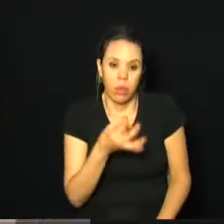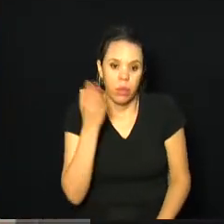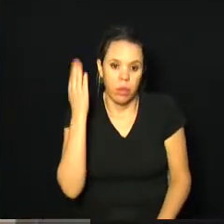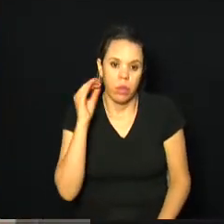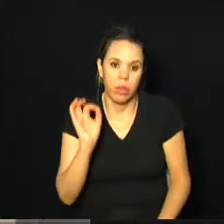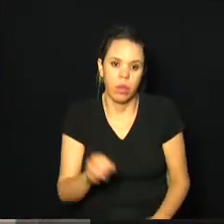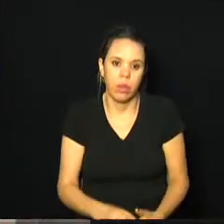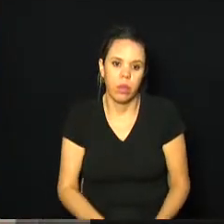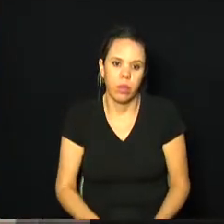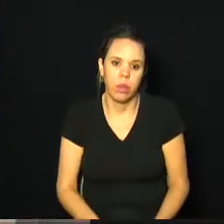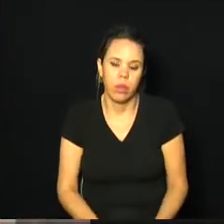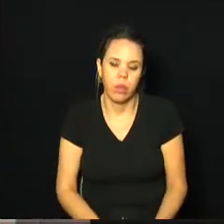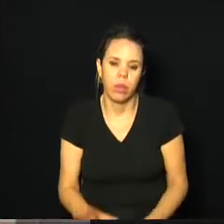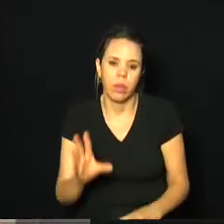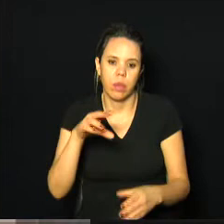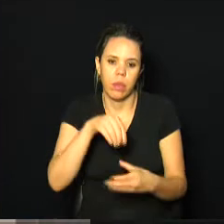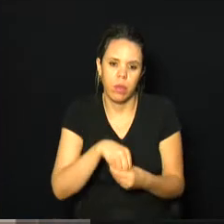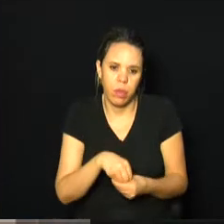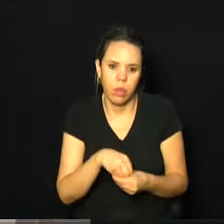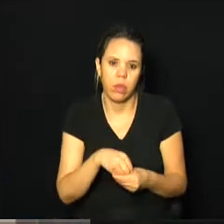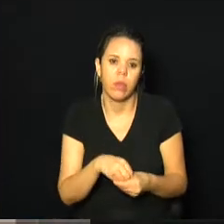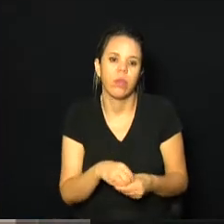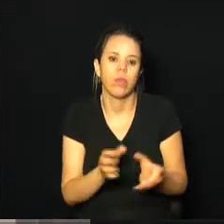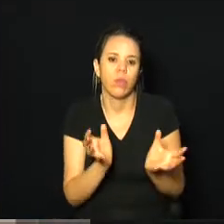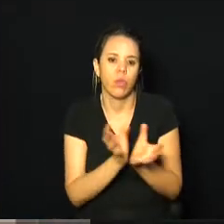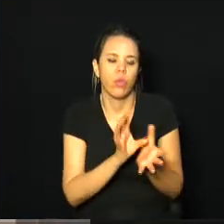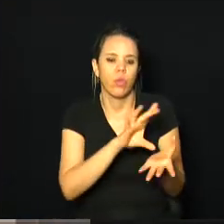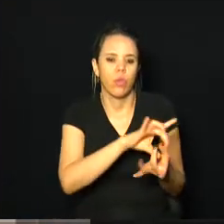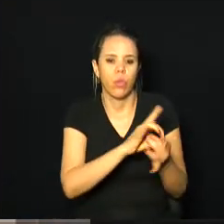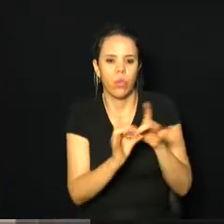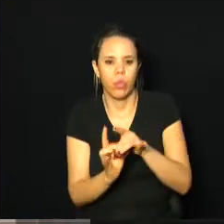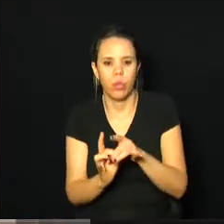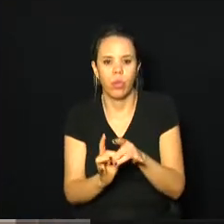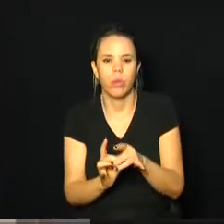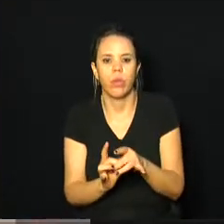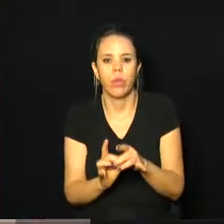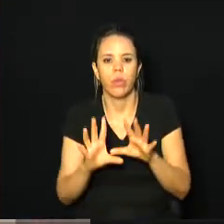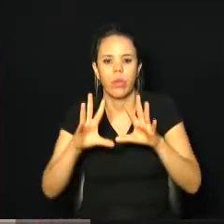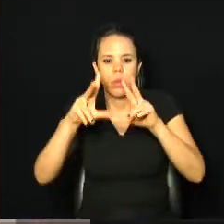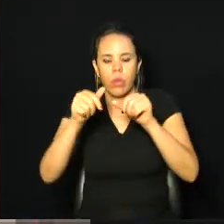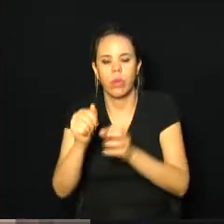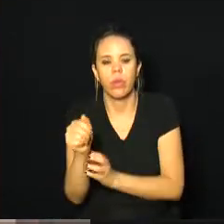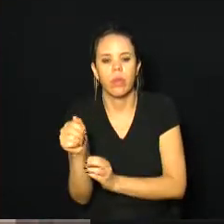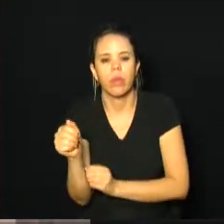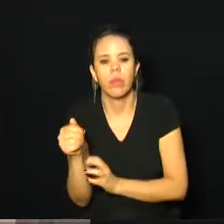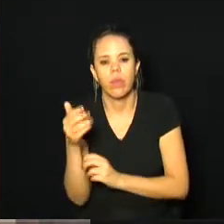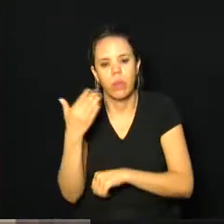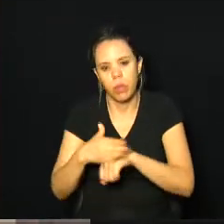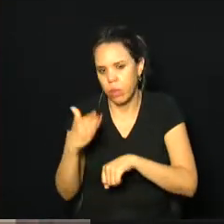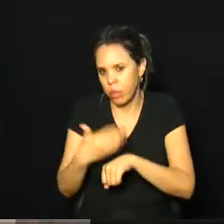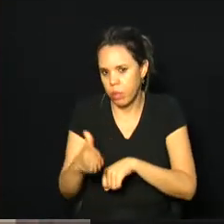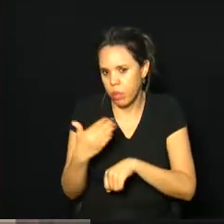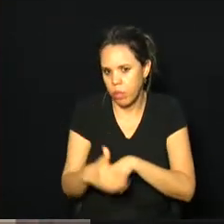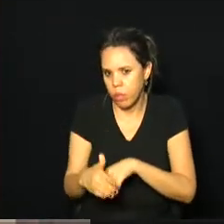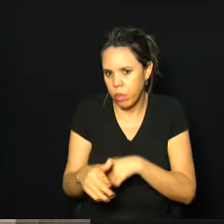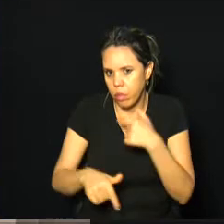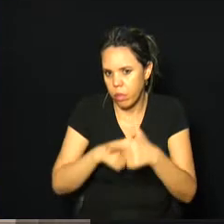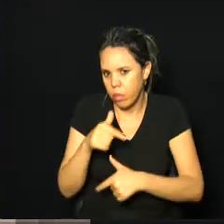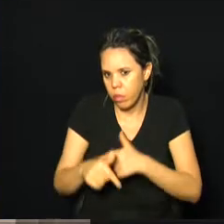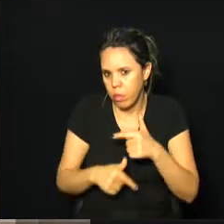que dentro do ciclo olímpico, tudo é treinamento,